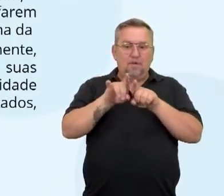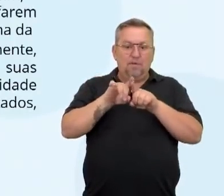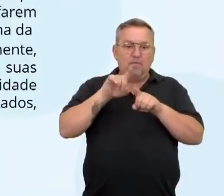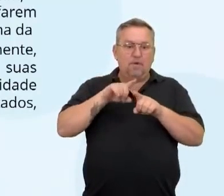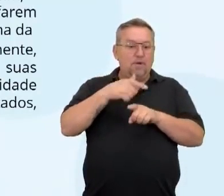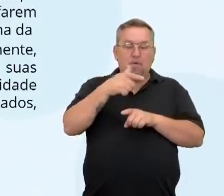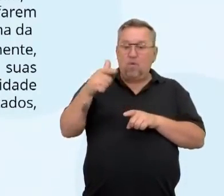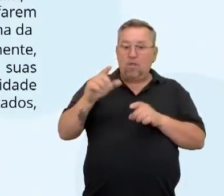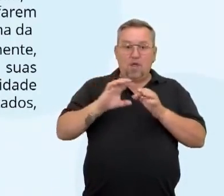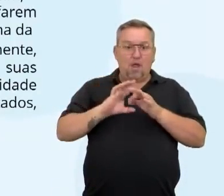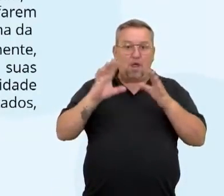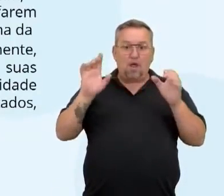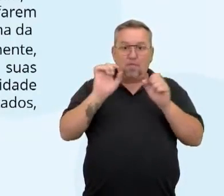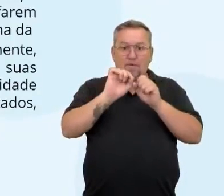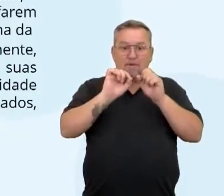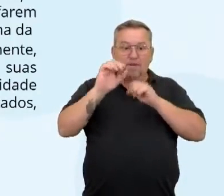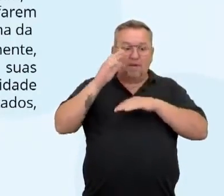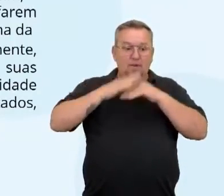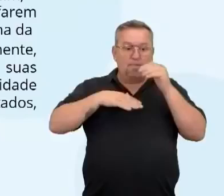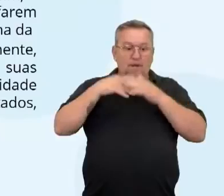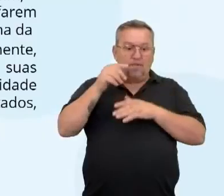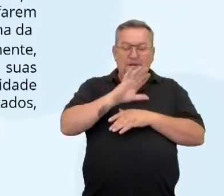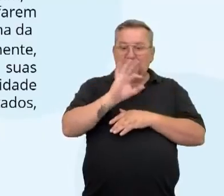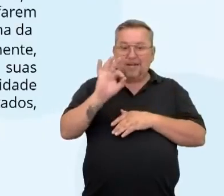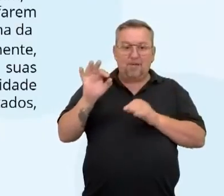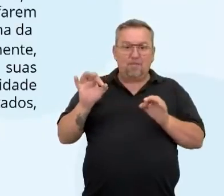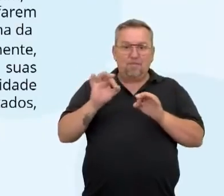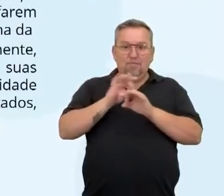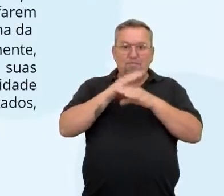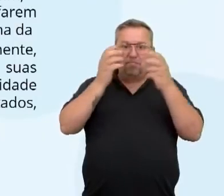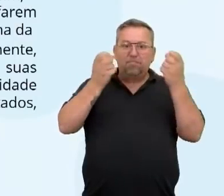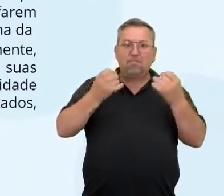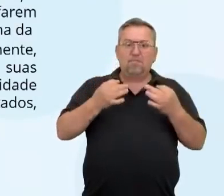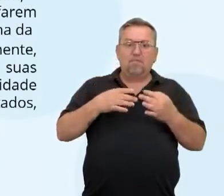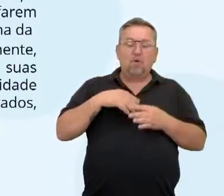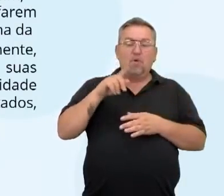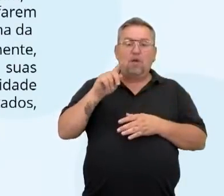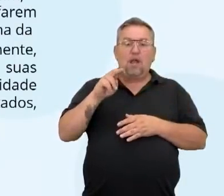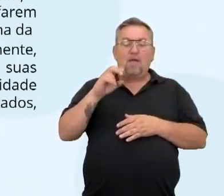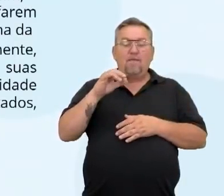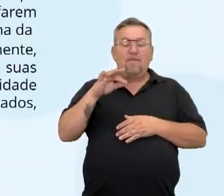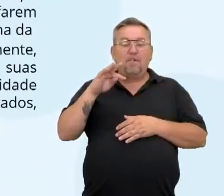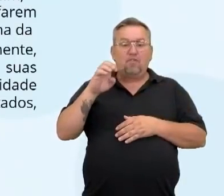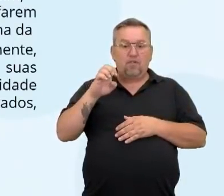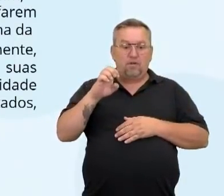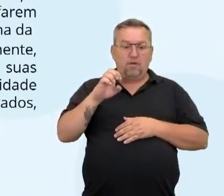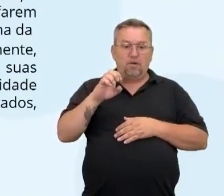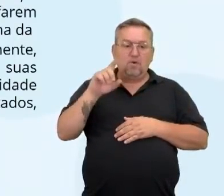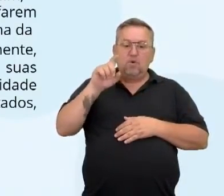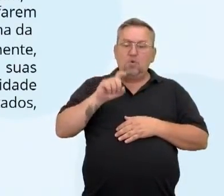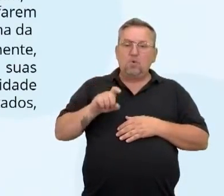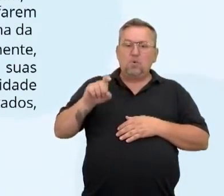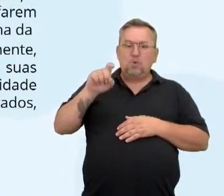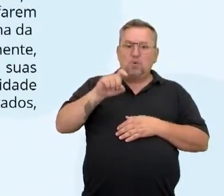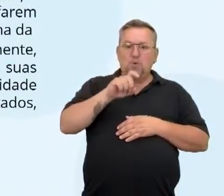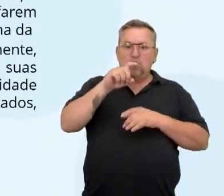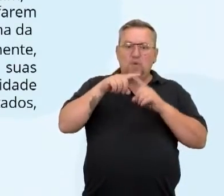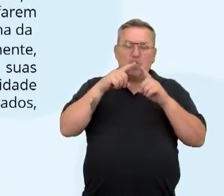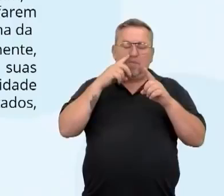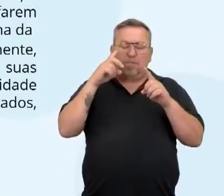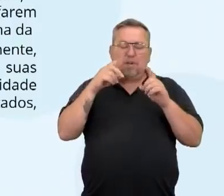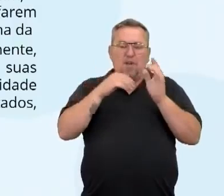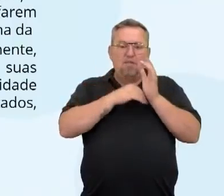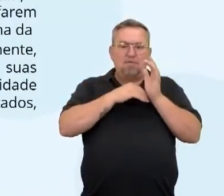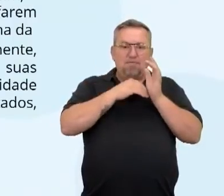não tem autorização expressa para sua prática, nem finalidade tão explícita quanto a do grafite. A pichação surge como um libelo anônimo,